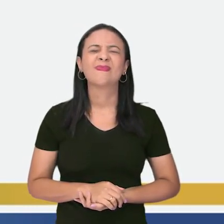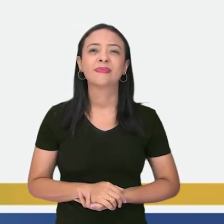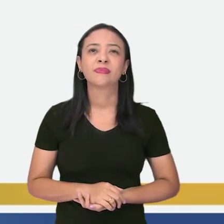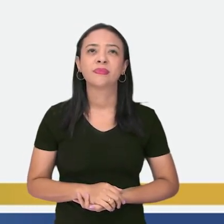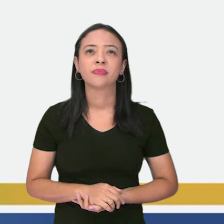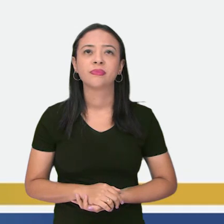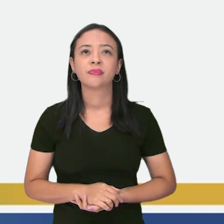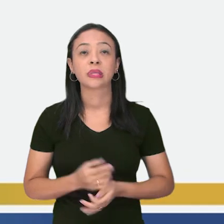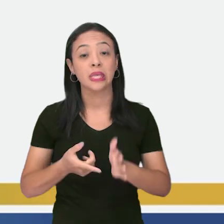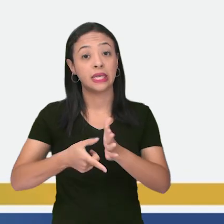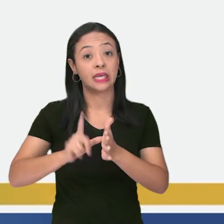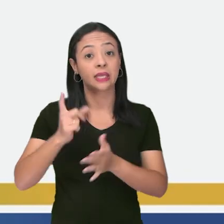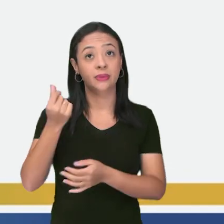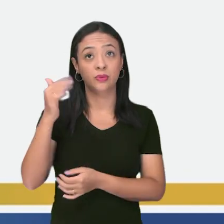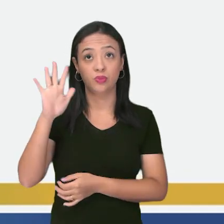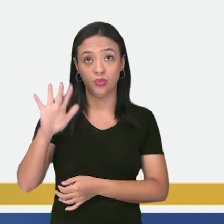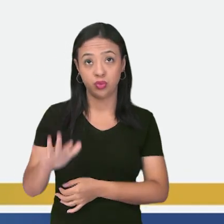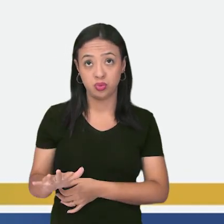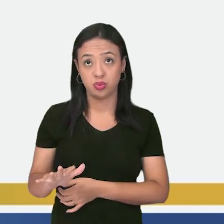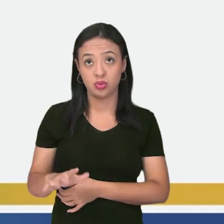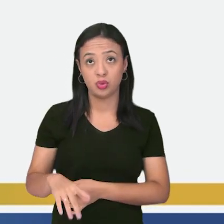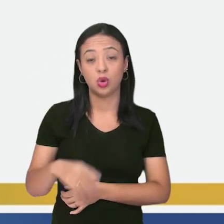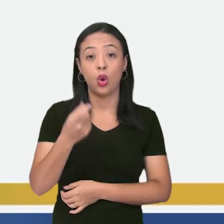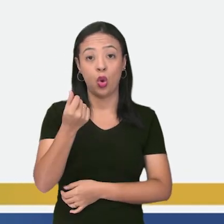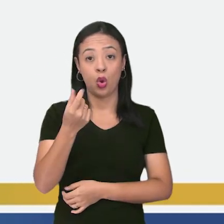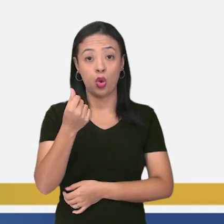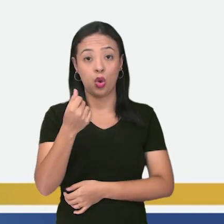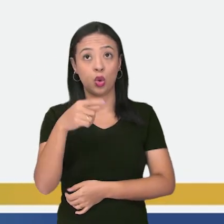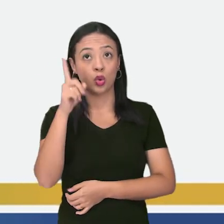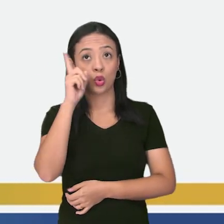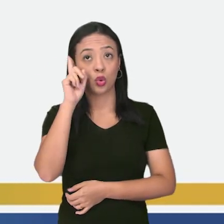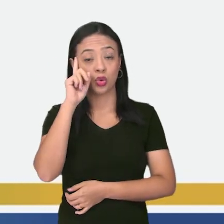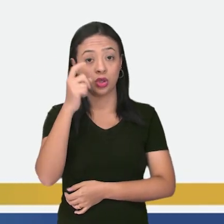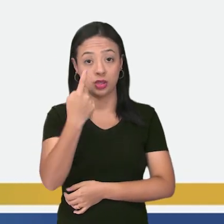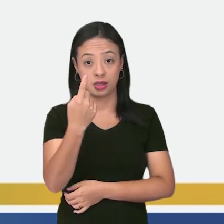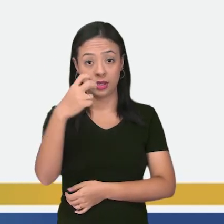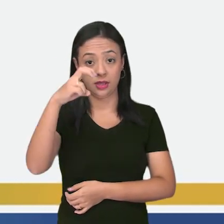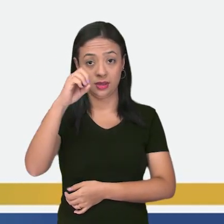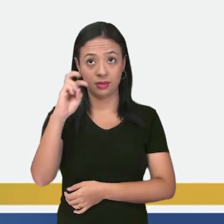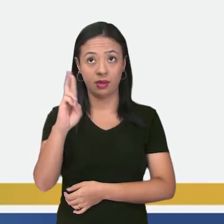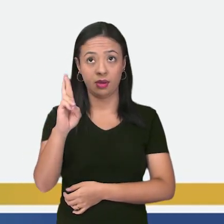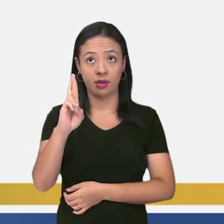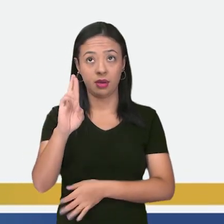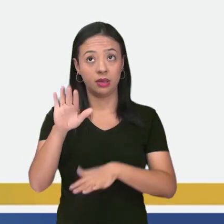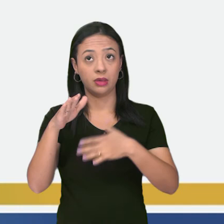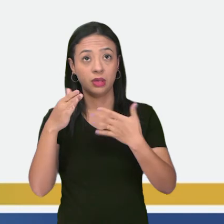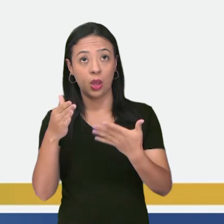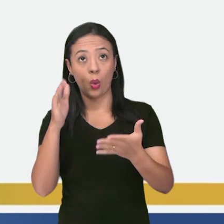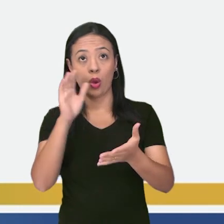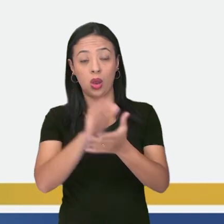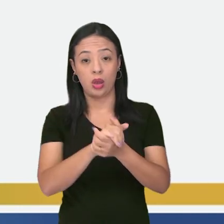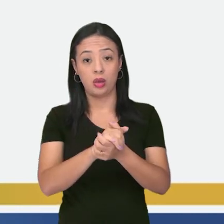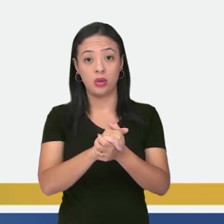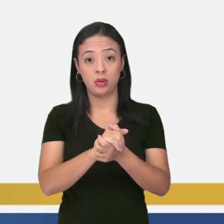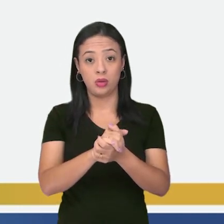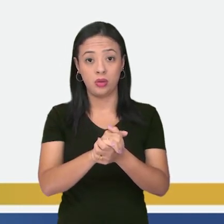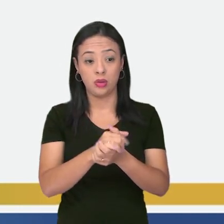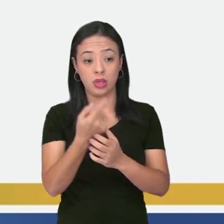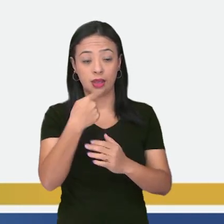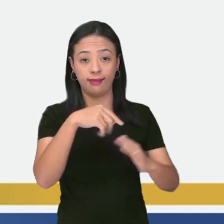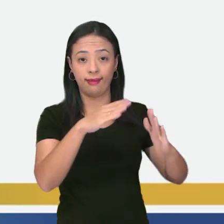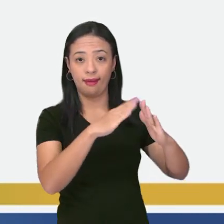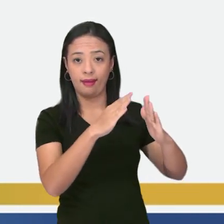Fora da promoção, a diária custa R$ 150, tá? Então, um casal que se hospeda por